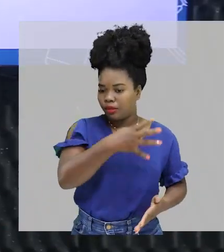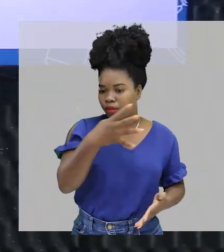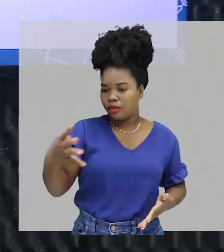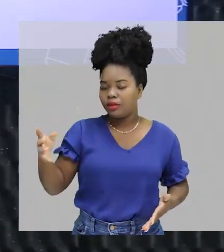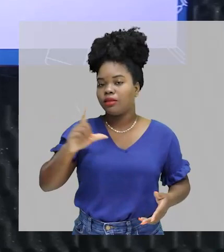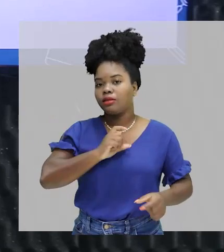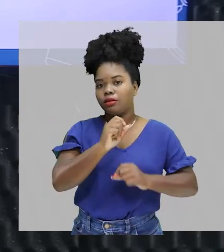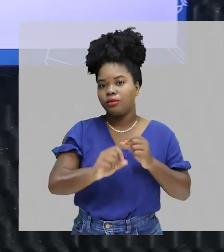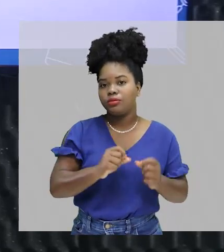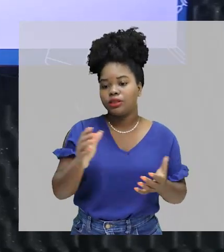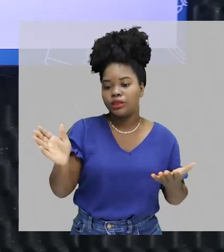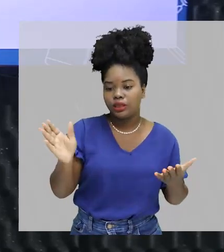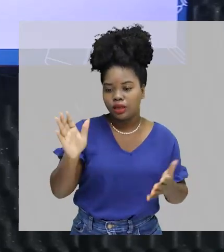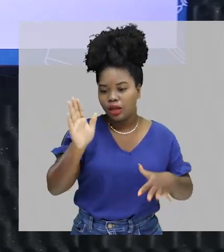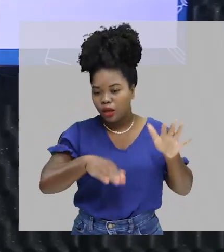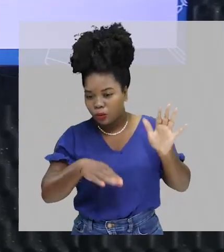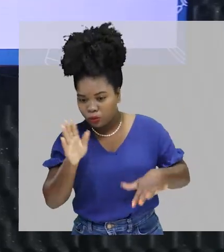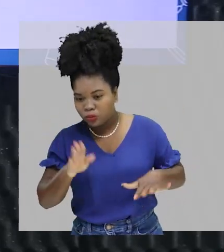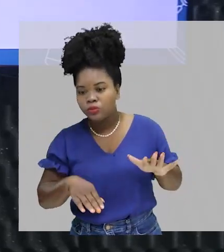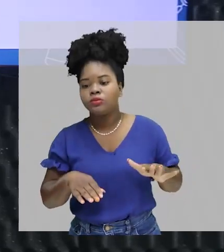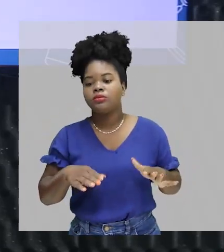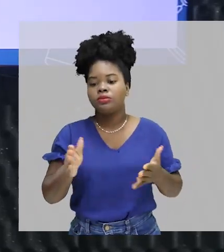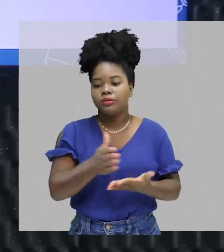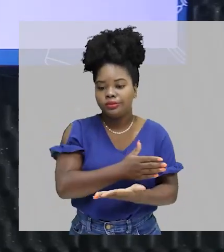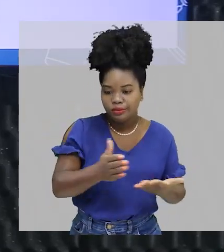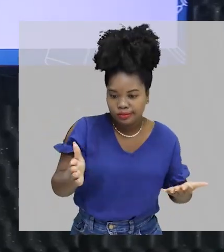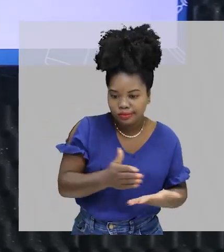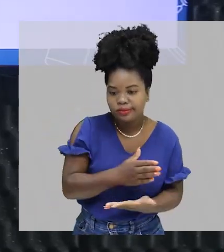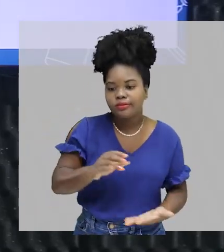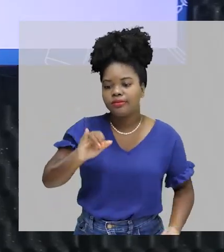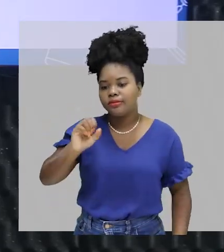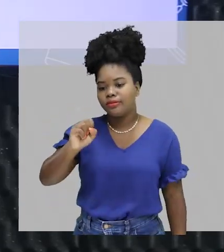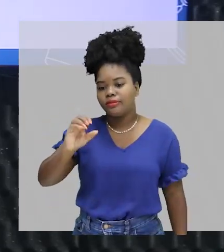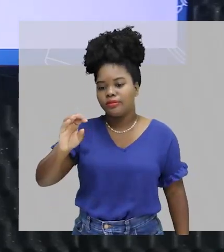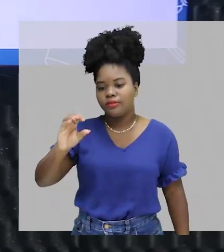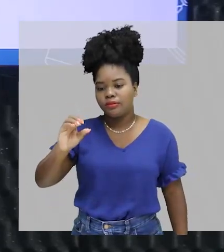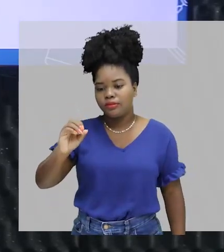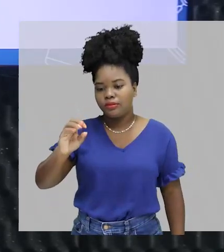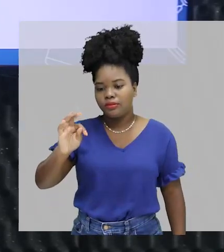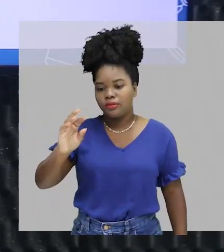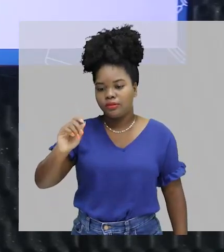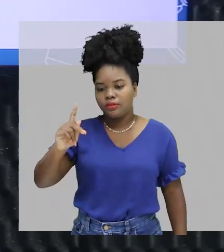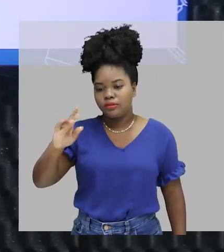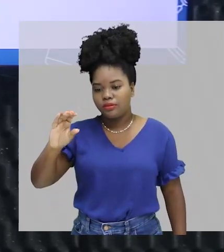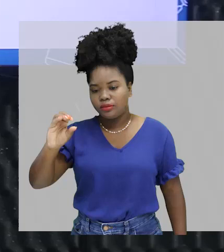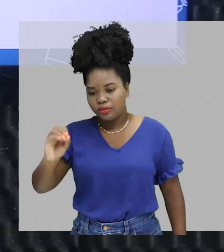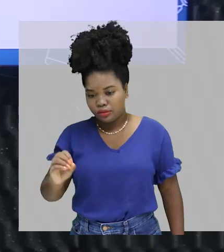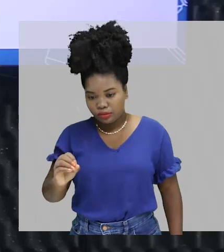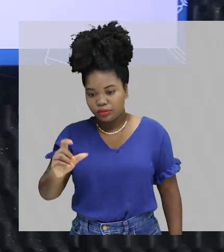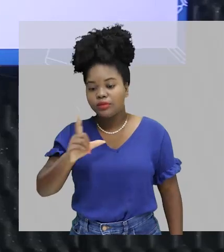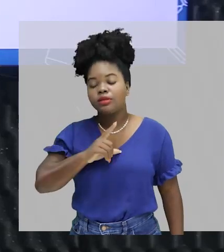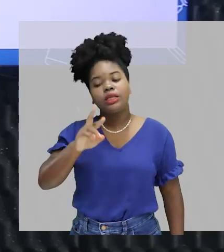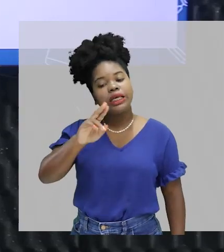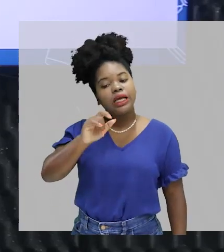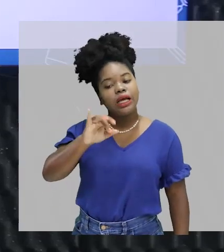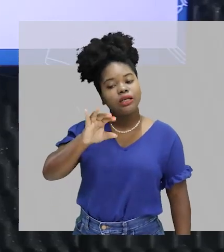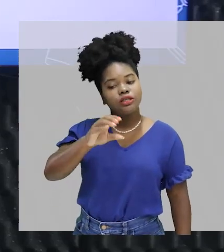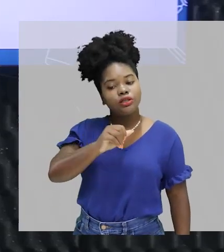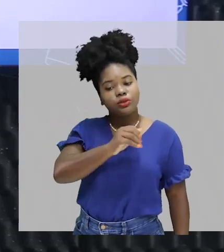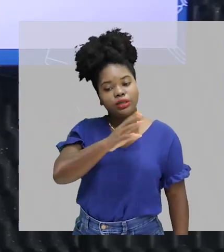temos alguns radioisótopos, ou seja, são isótopos que vão estar emitindo